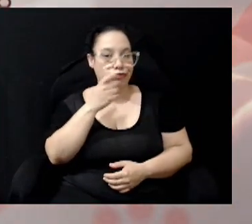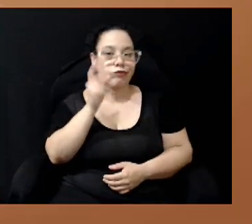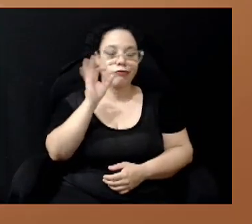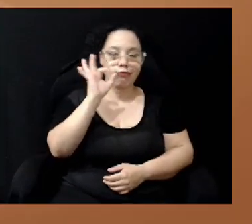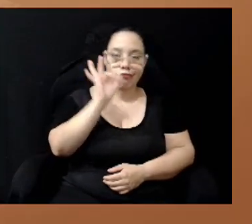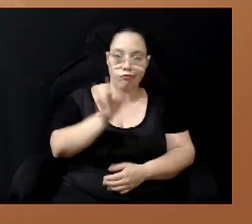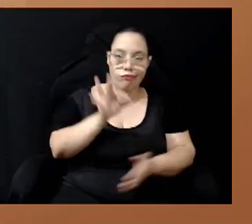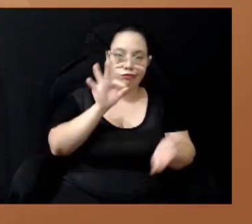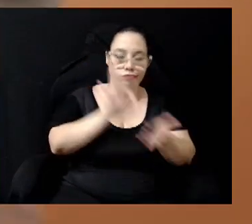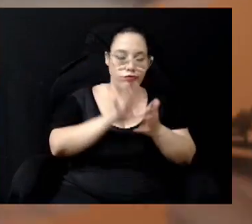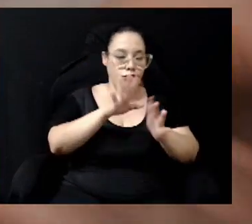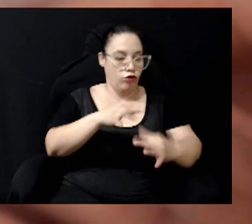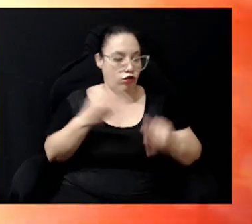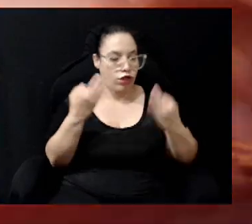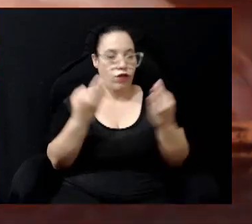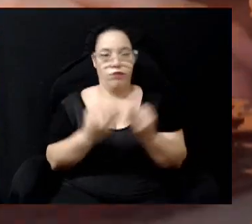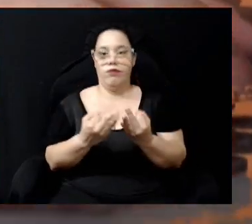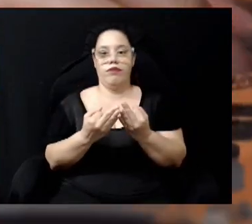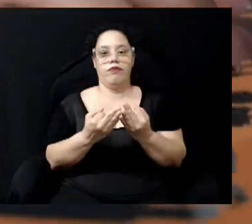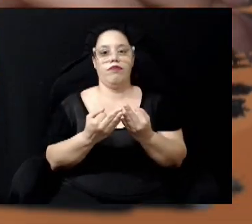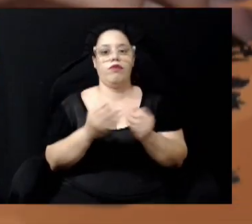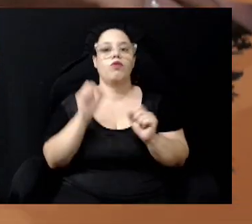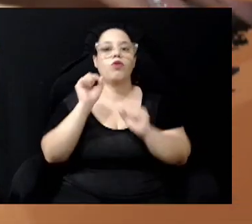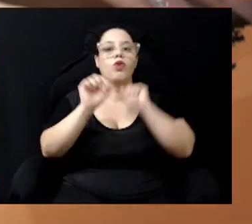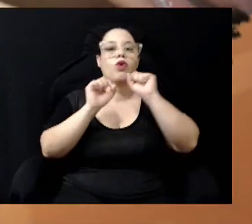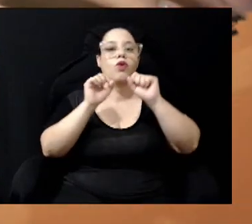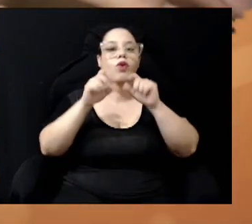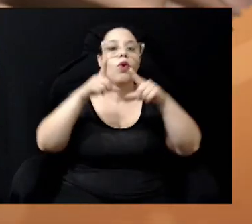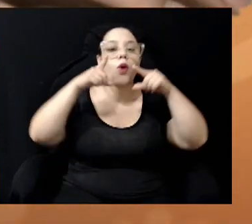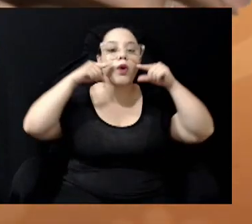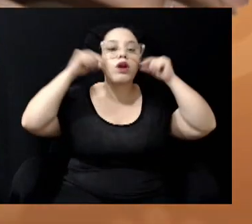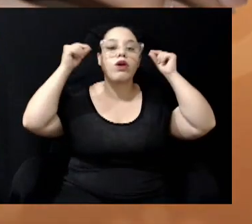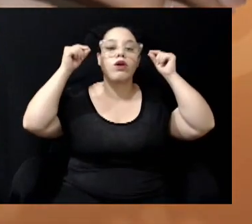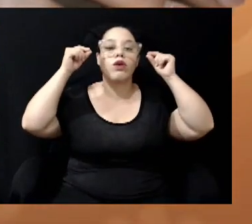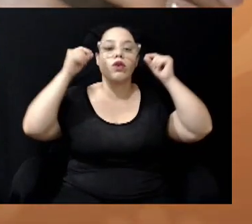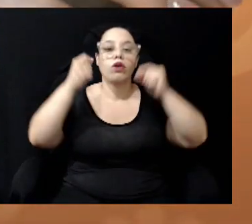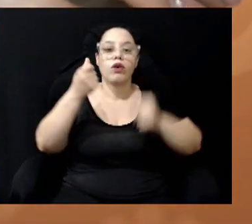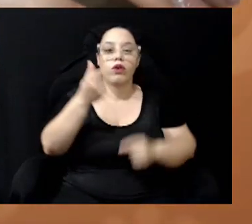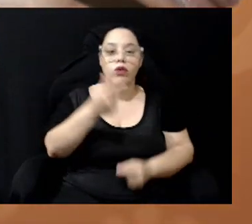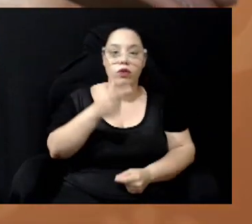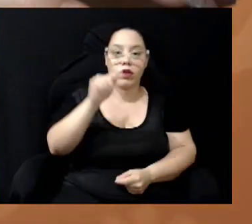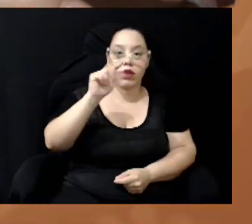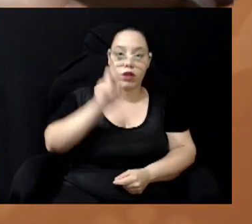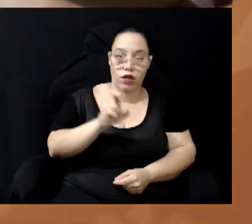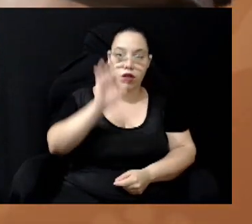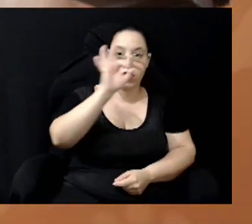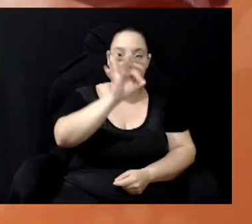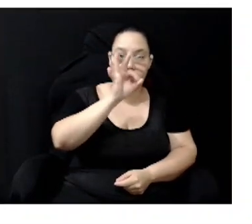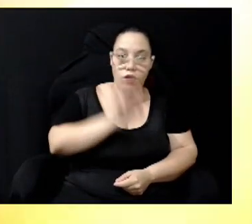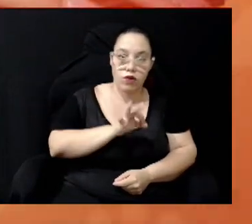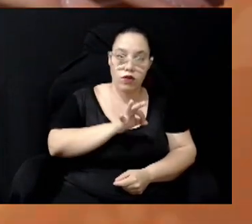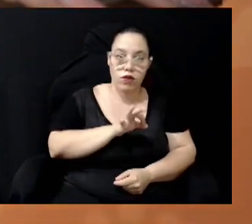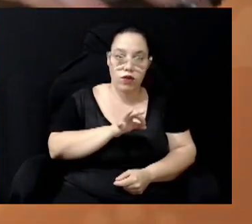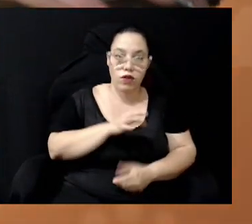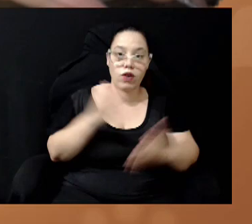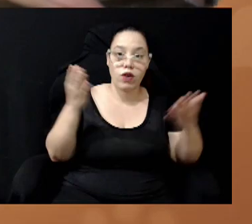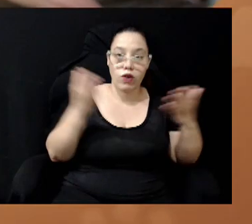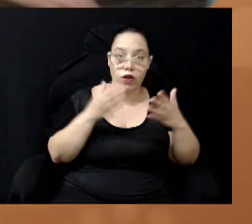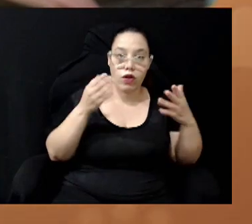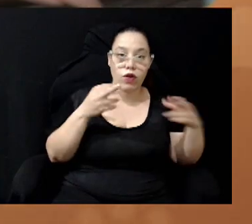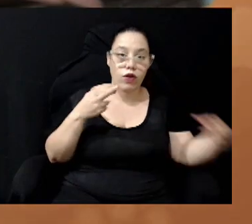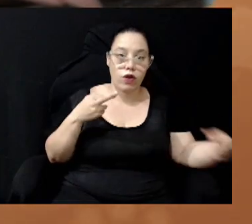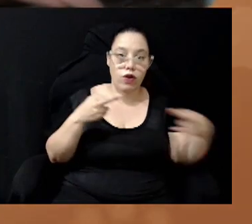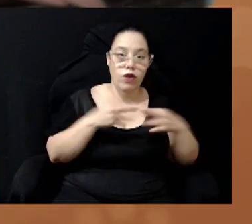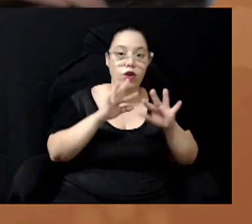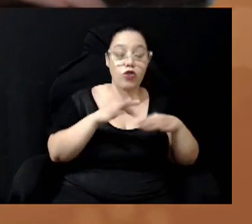da família. No que diz respeito aos gatos, 25% das pessoas agora têm essa relação de família,